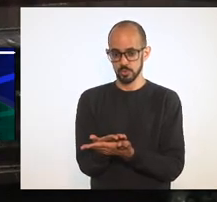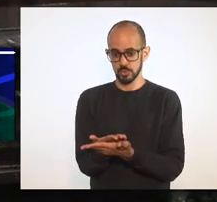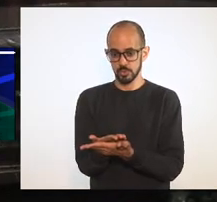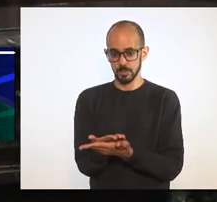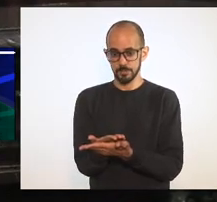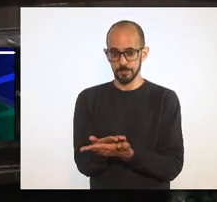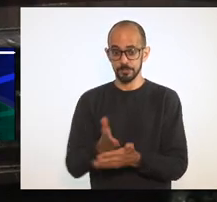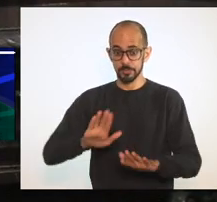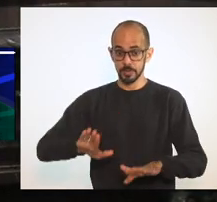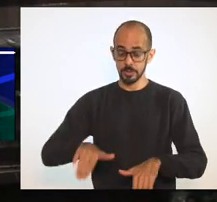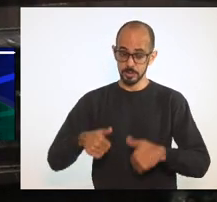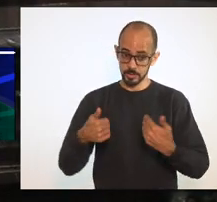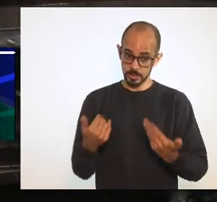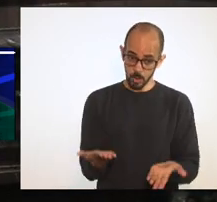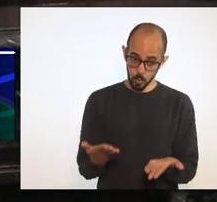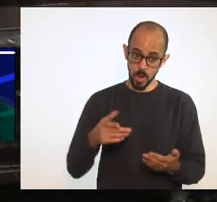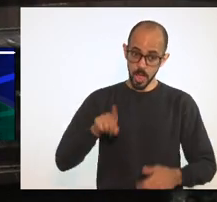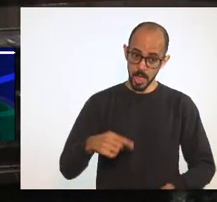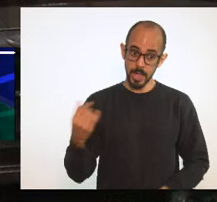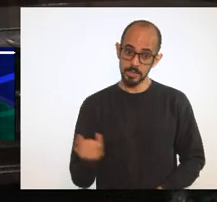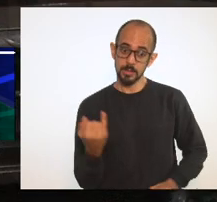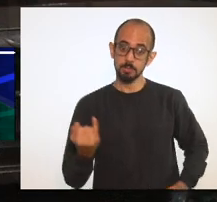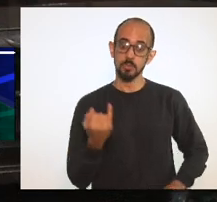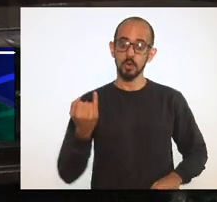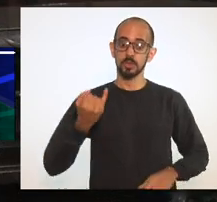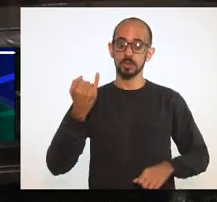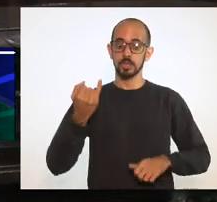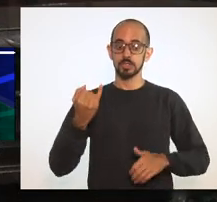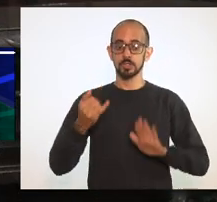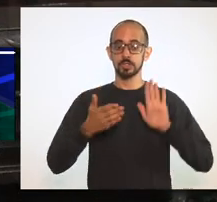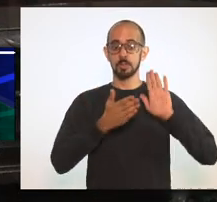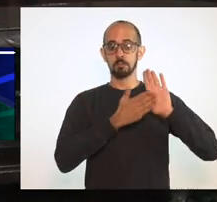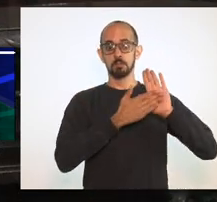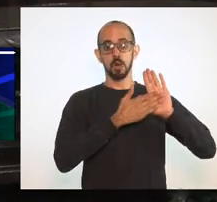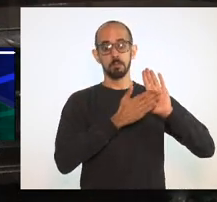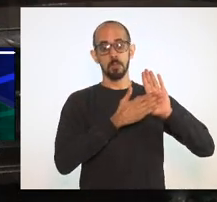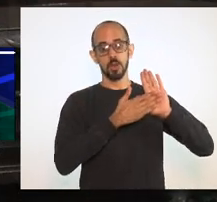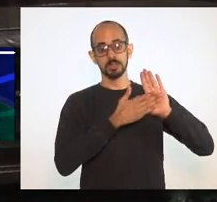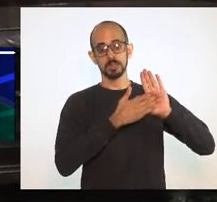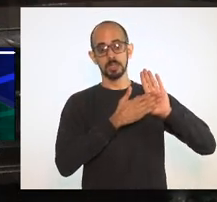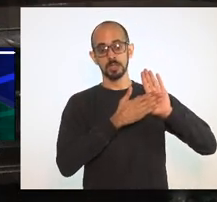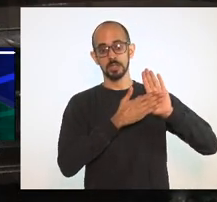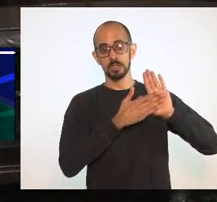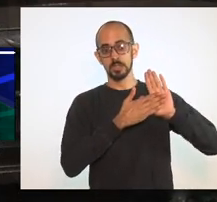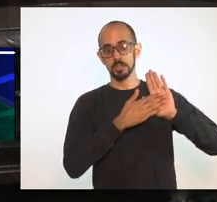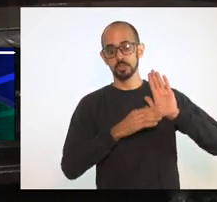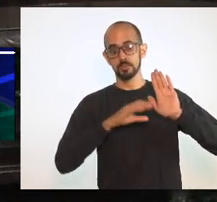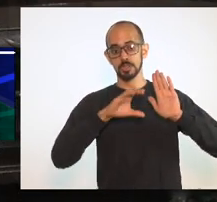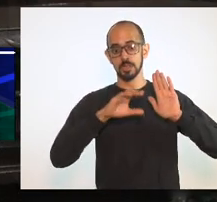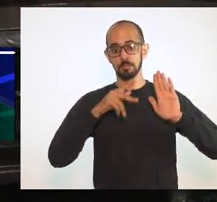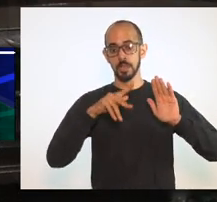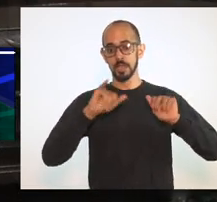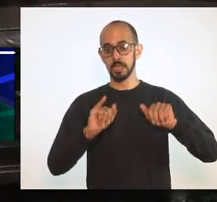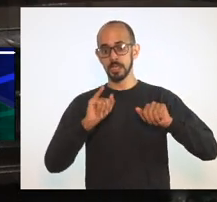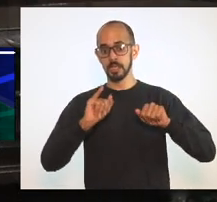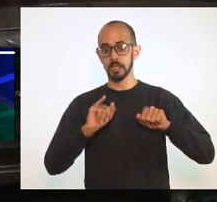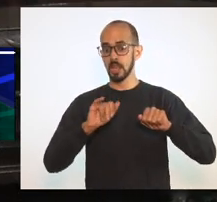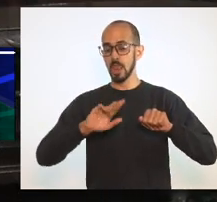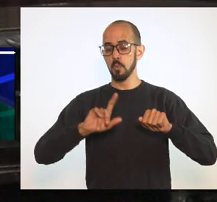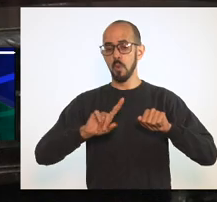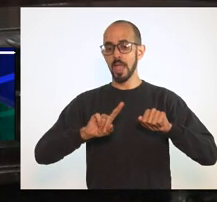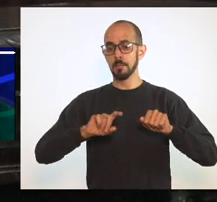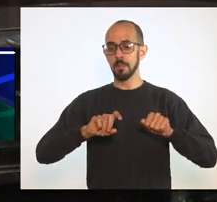importância da propositura de uma comissão parlamentar de inquérito, não com o intuito único de